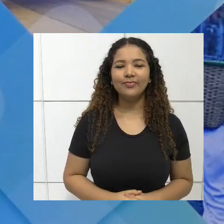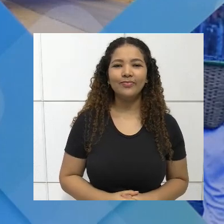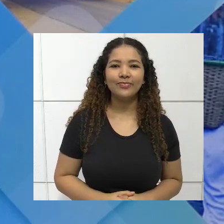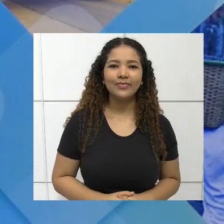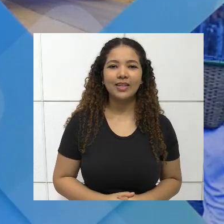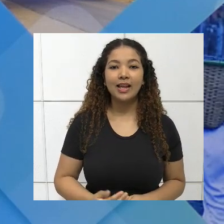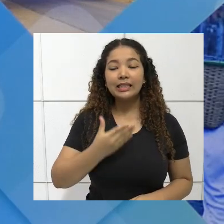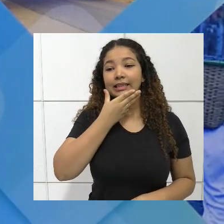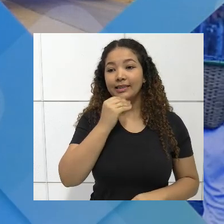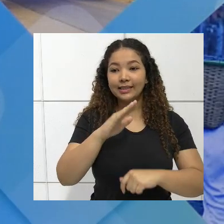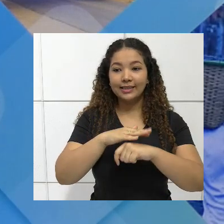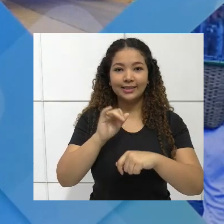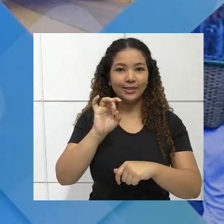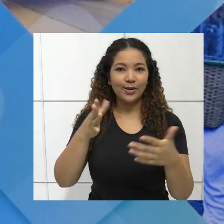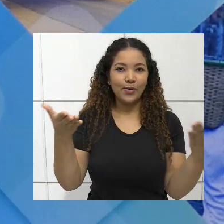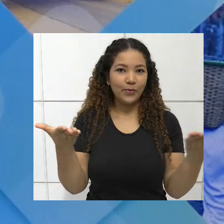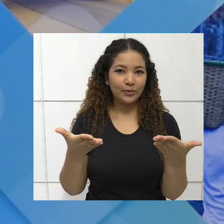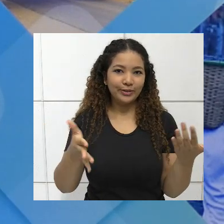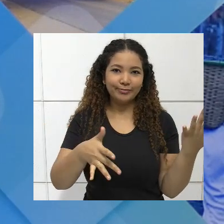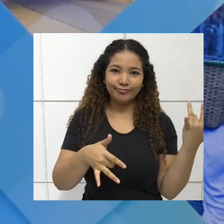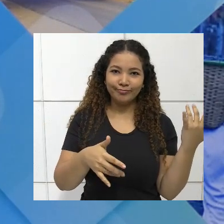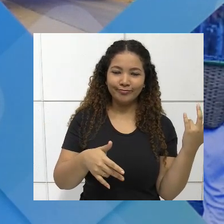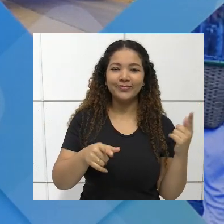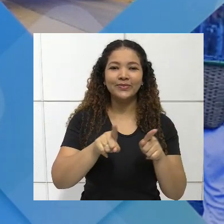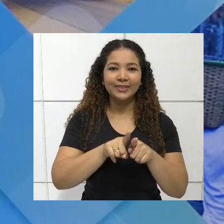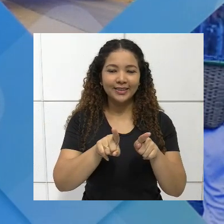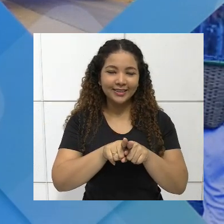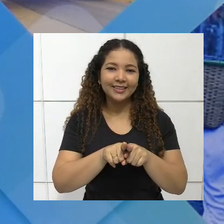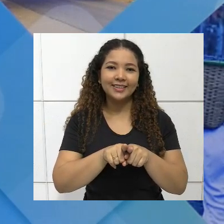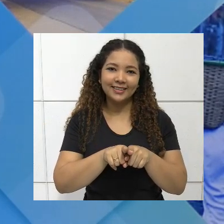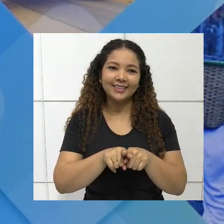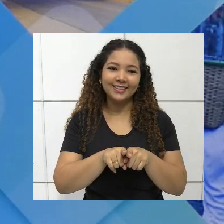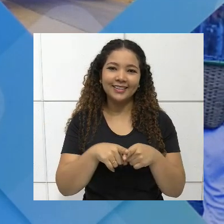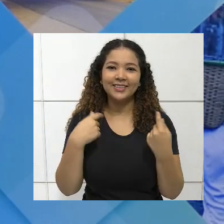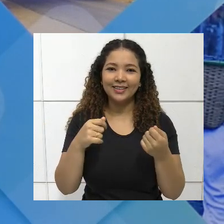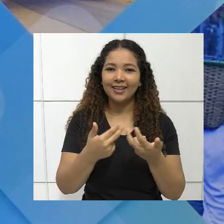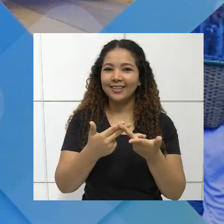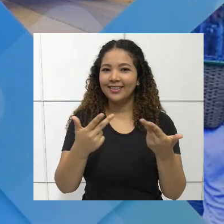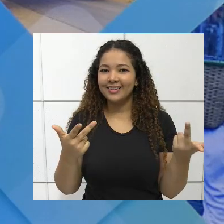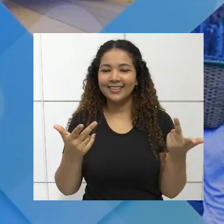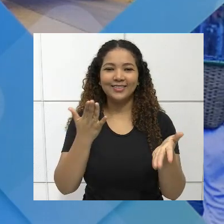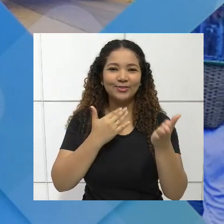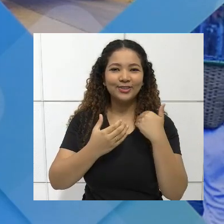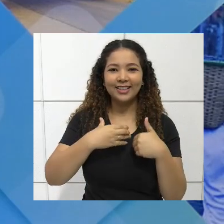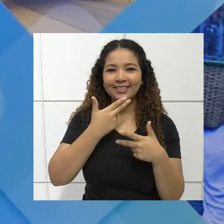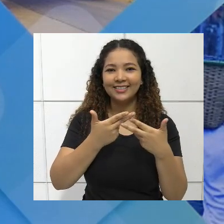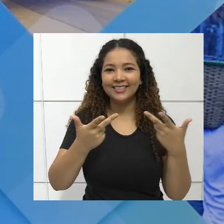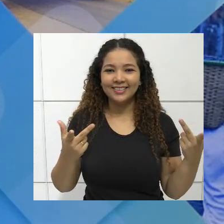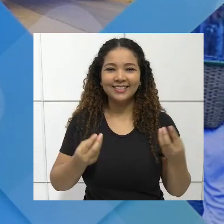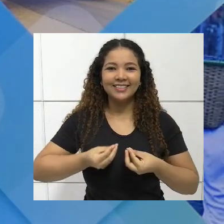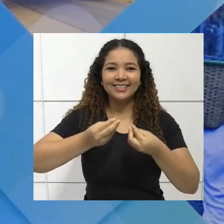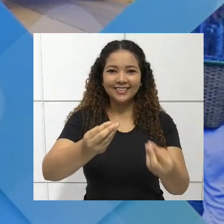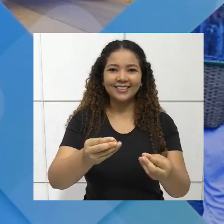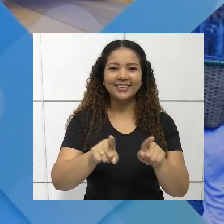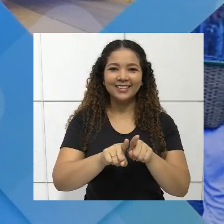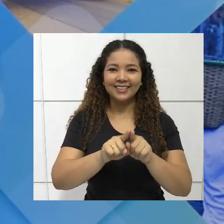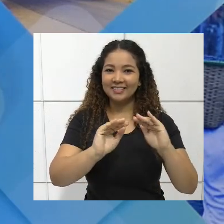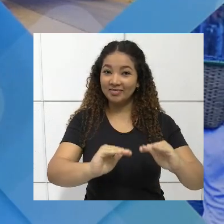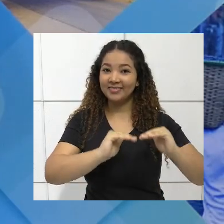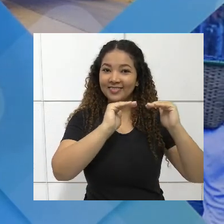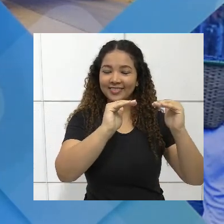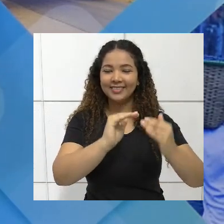foi contratado só para hoje. Teve de dar um estúdio, um camarim para ele com todo tipo de frutas, porque também, né, patente alta, tá